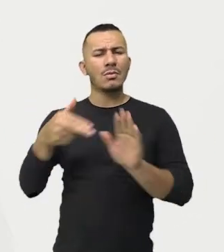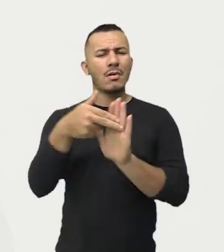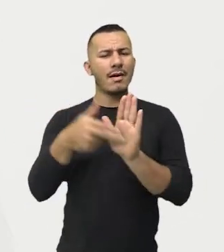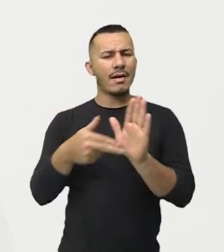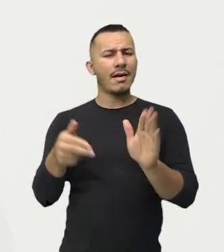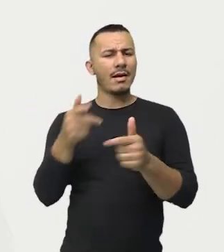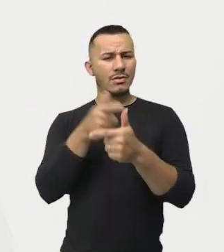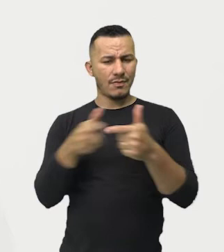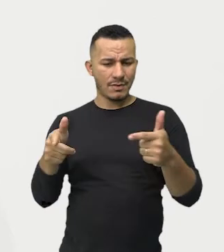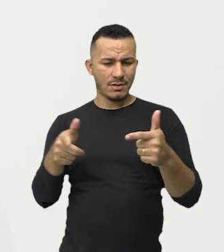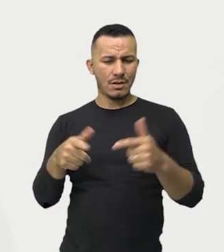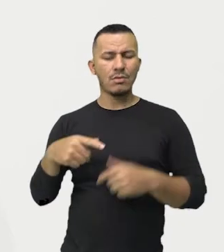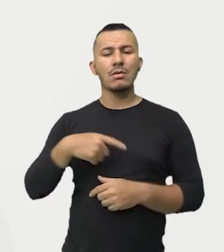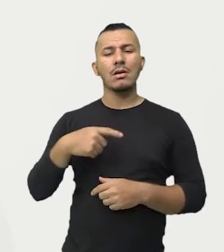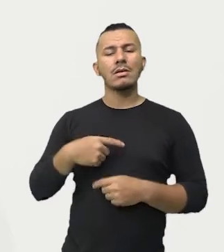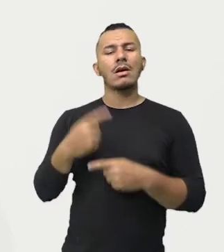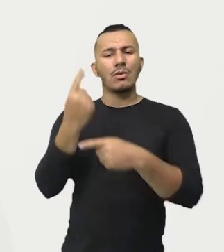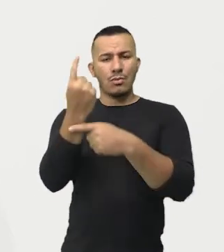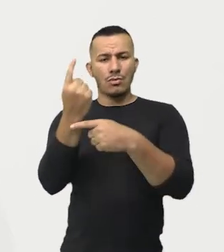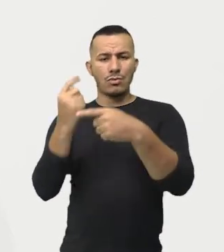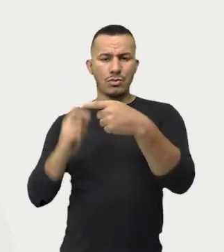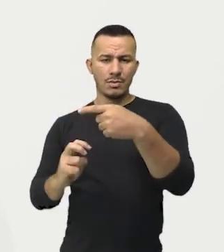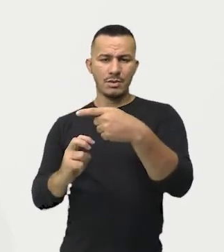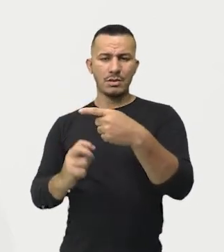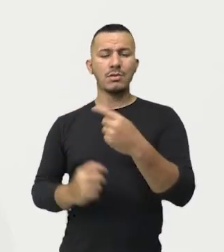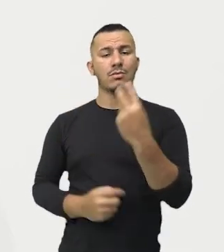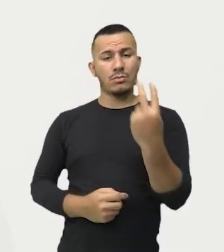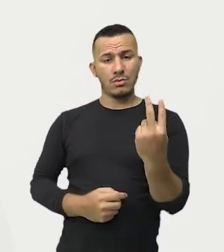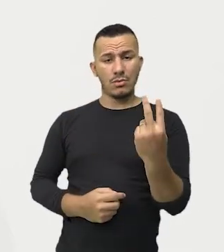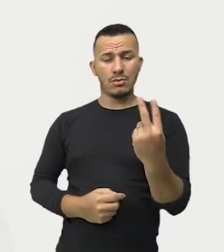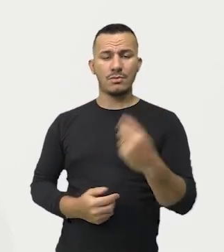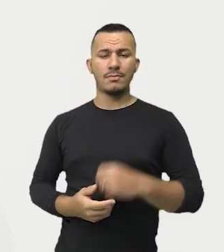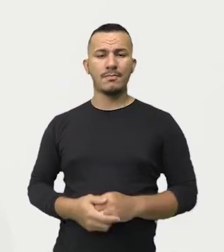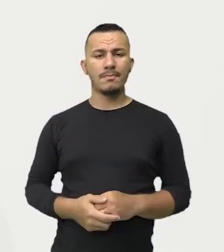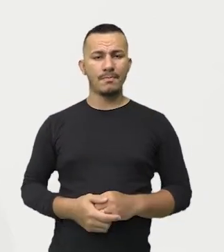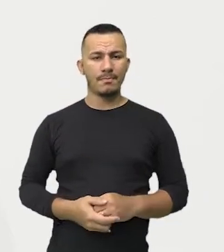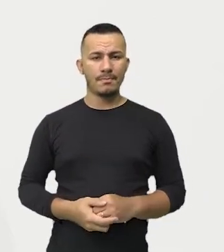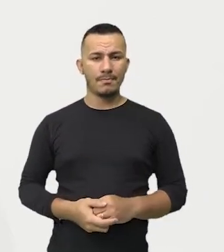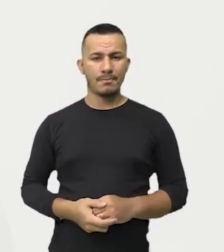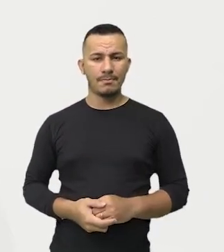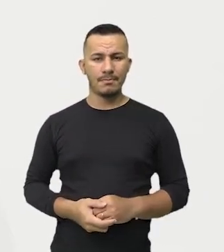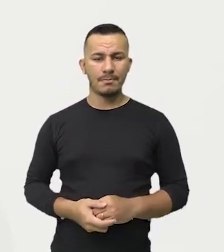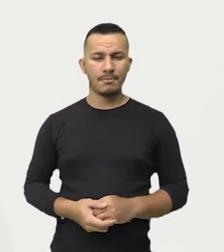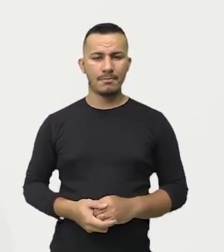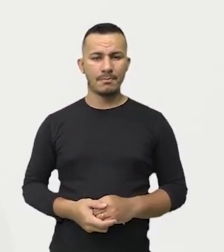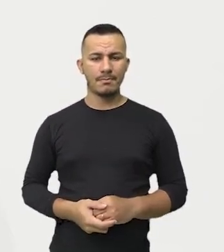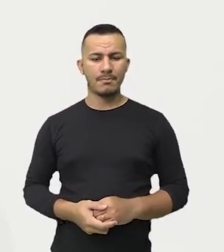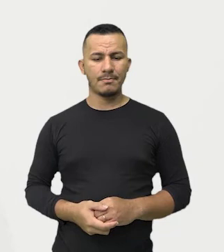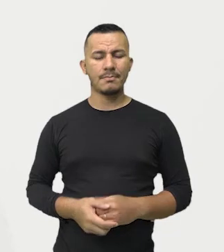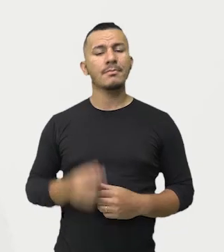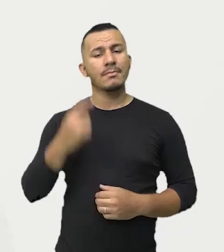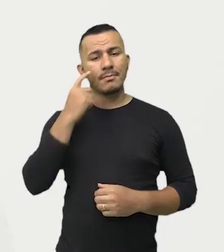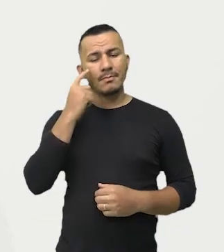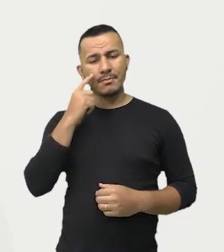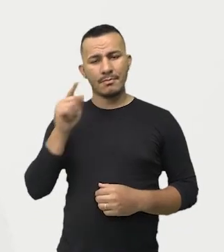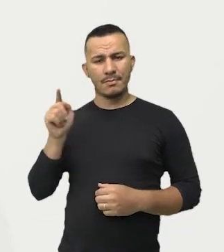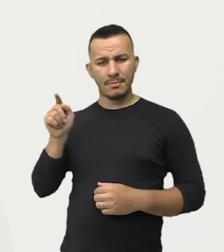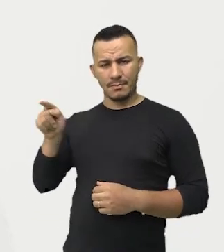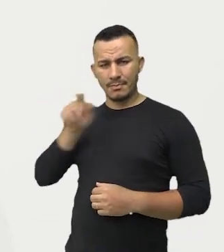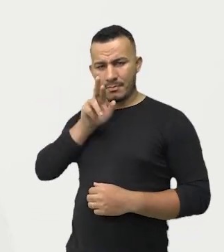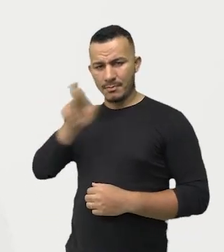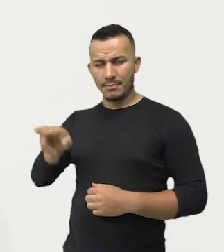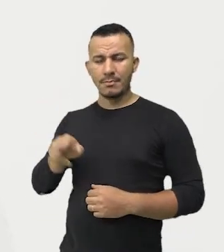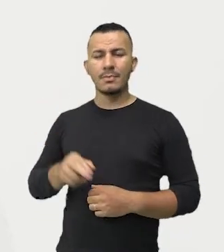da divisão. Repete o quociente e 1 sobre 5. 1 dividido por 5. Então, nós temos aqui ó,